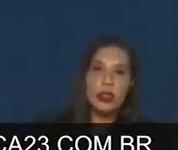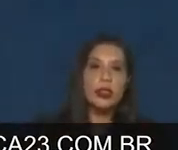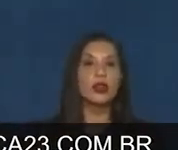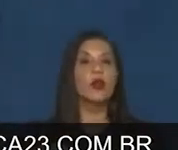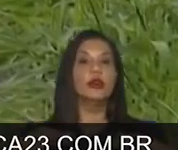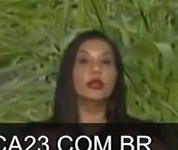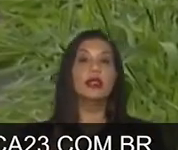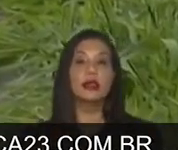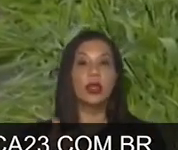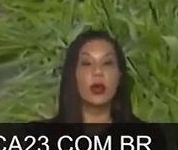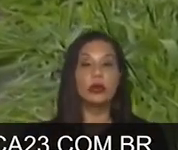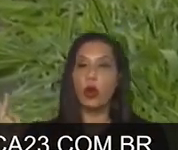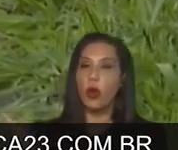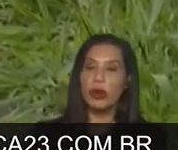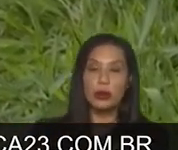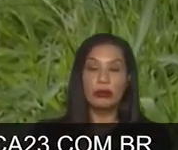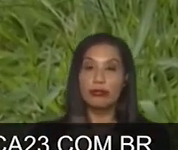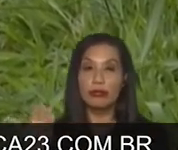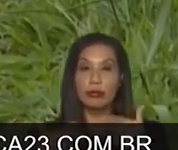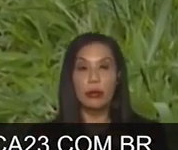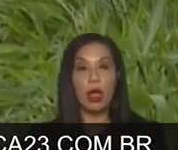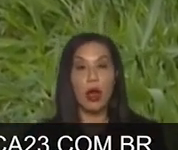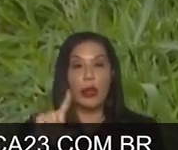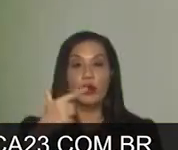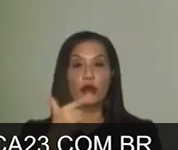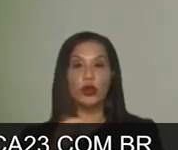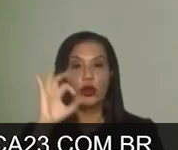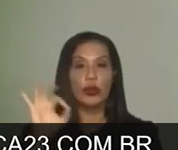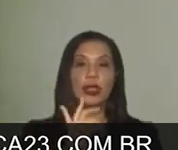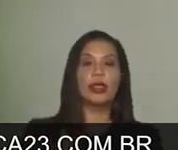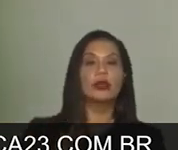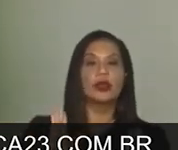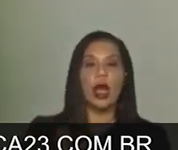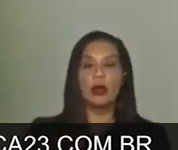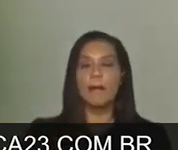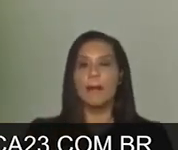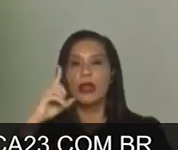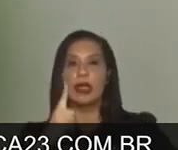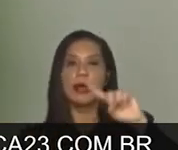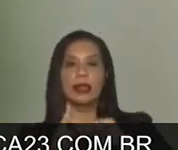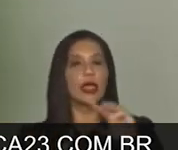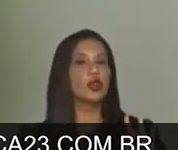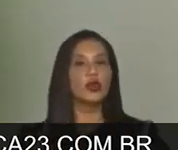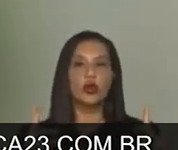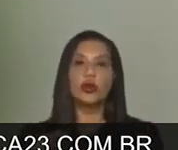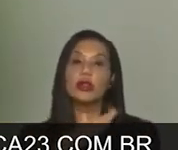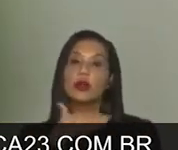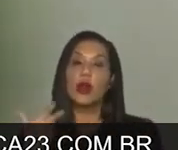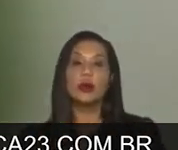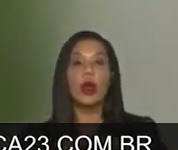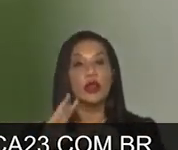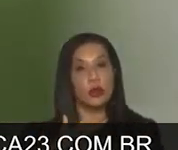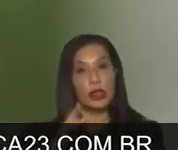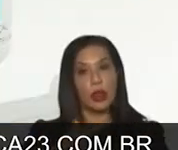Ministério da Saúde, os casos fatais aumentaram 22% e já passam da metade de todas as mortes pela doença